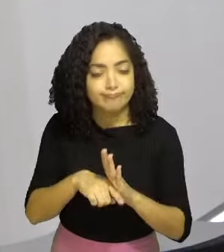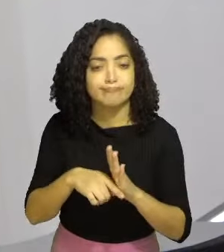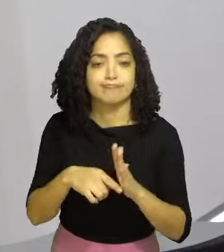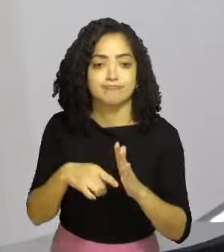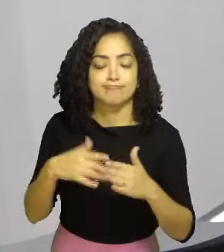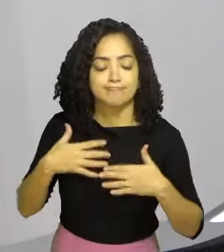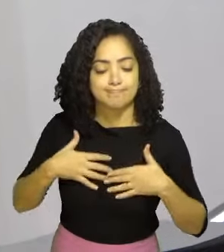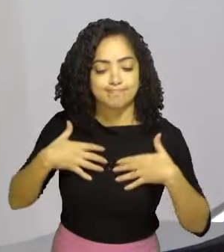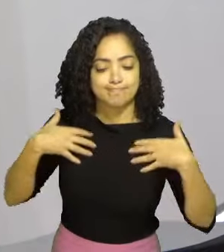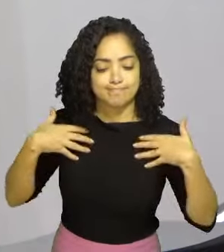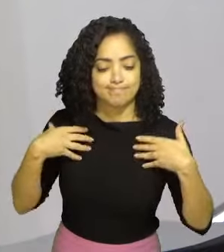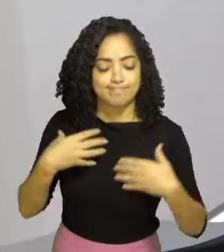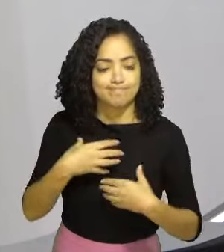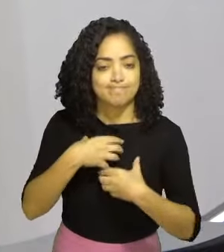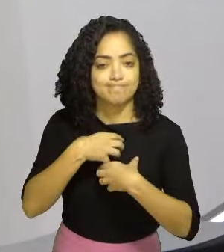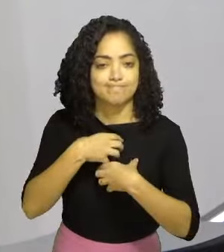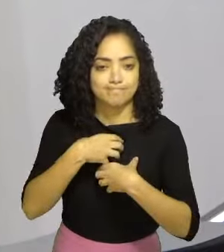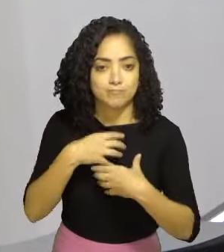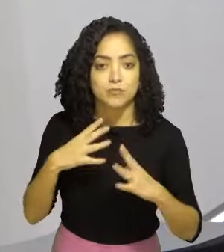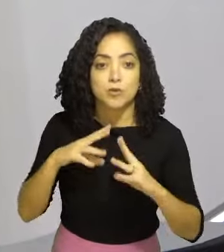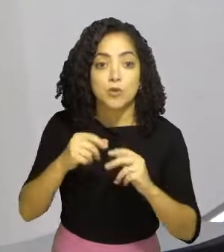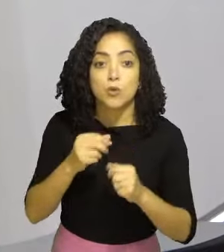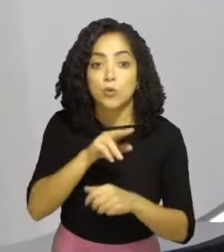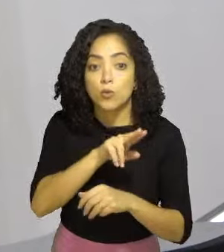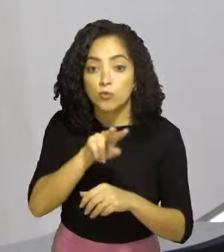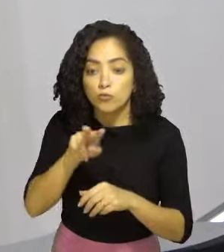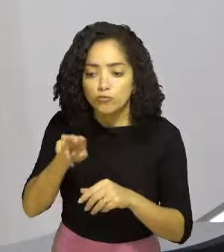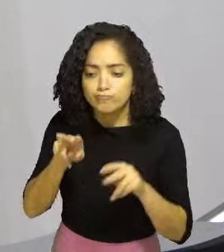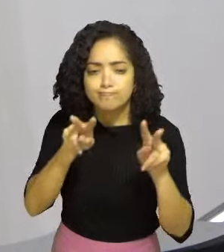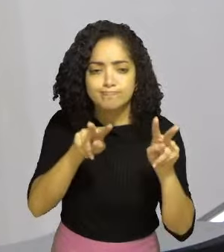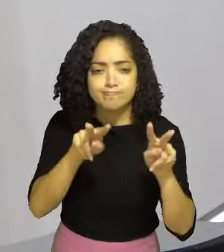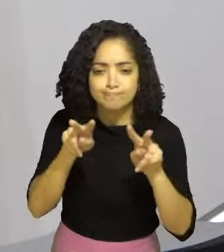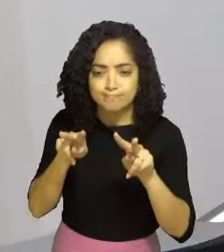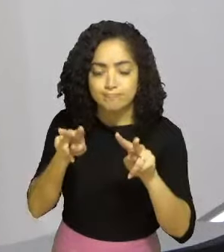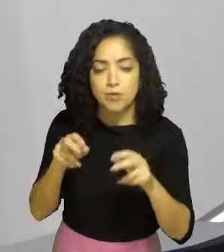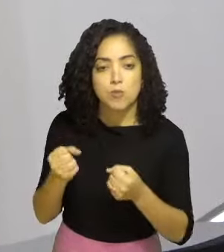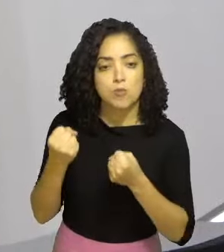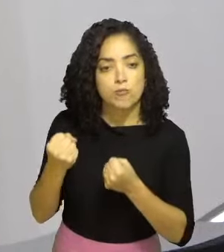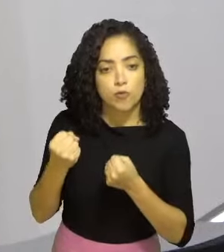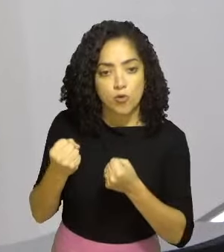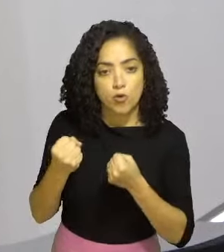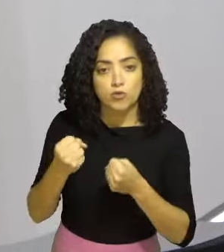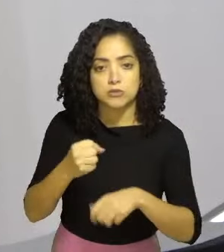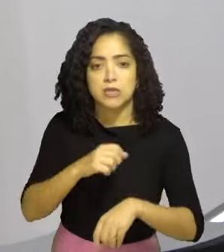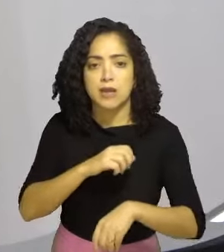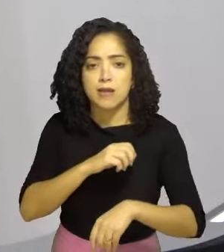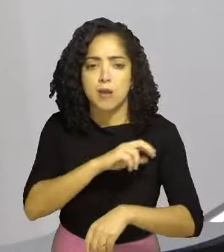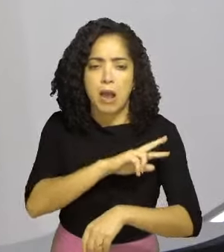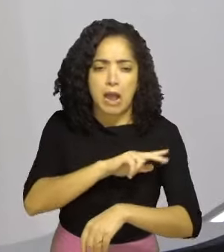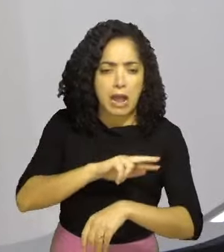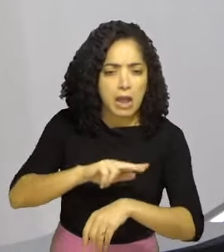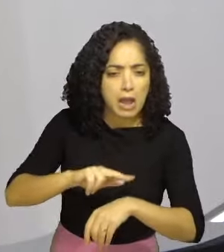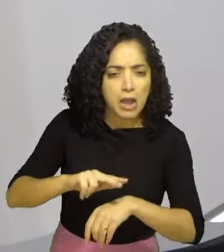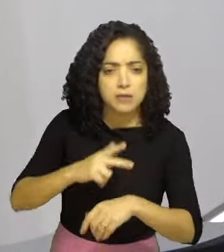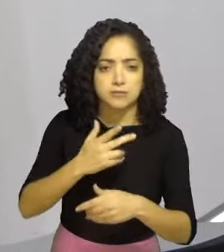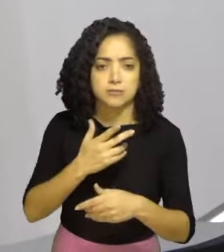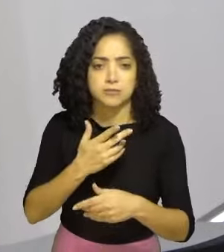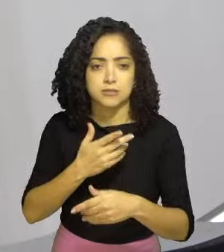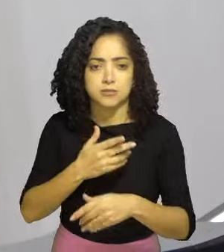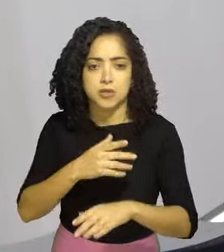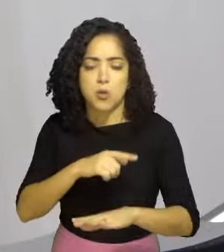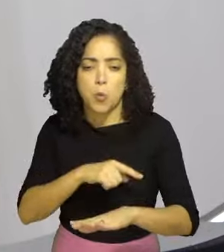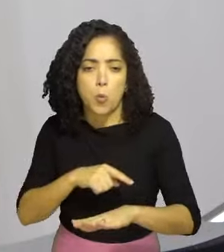honrada de ver tantas mulheres fortes aqui, de todas as raças, de todas as cores.